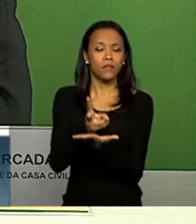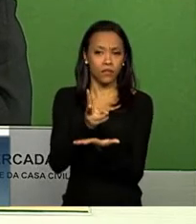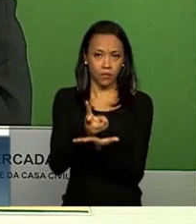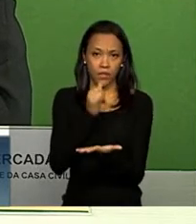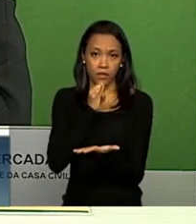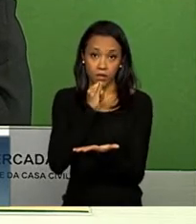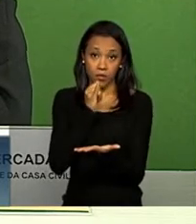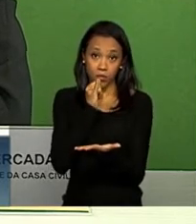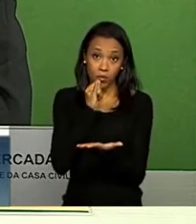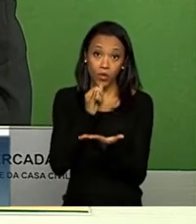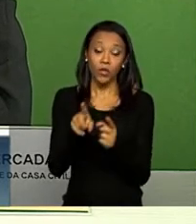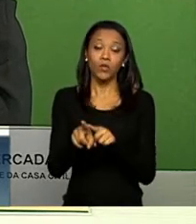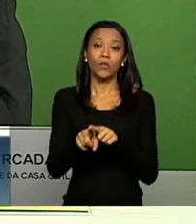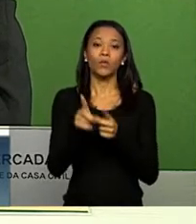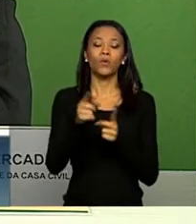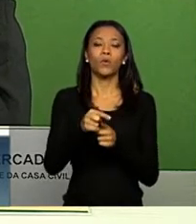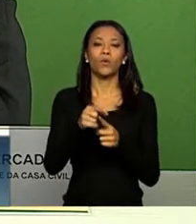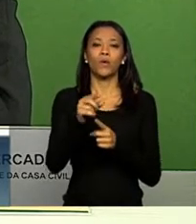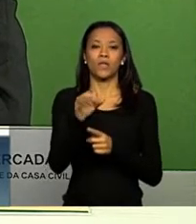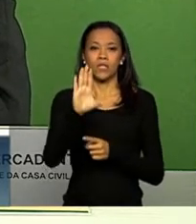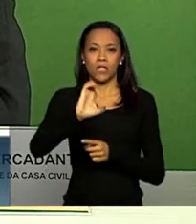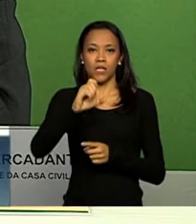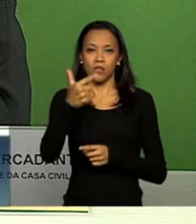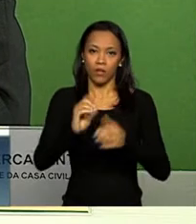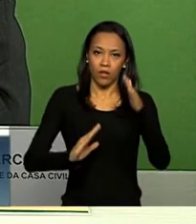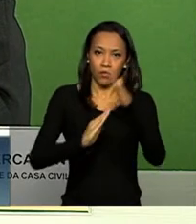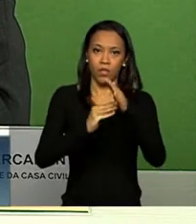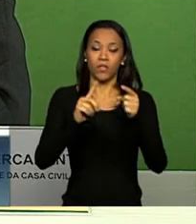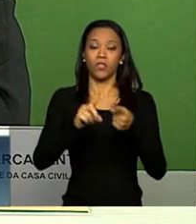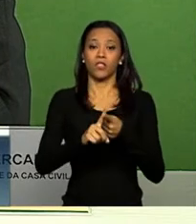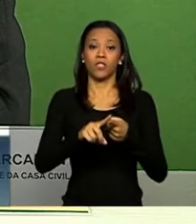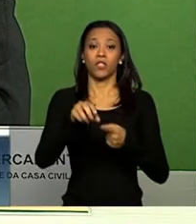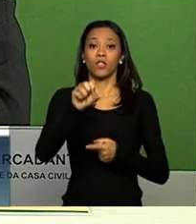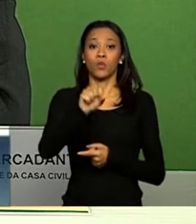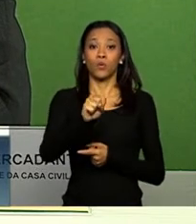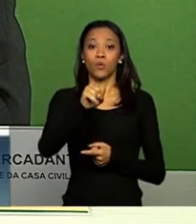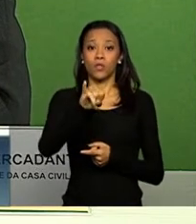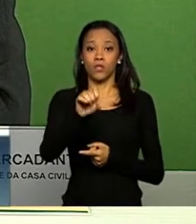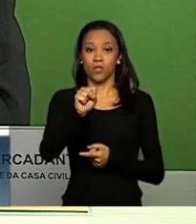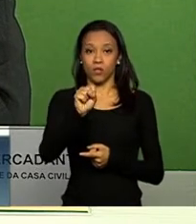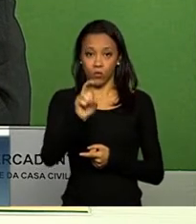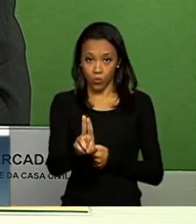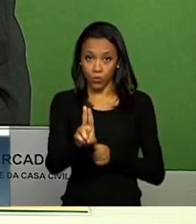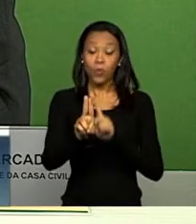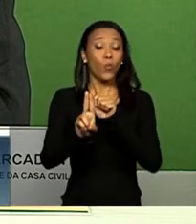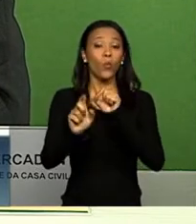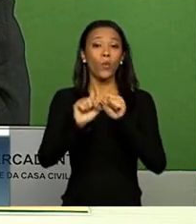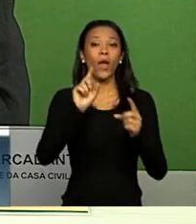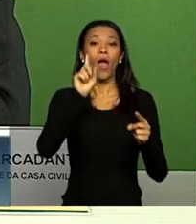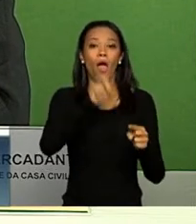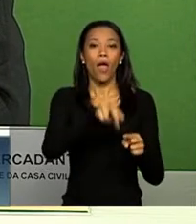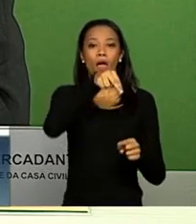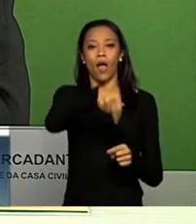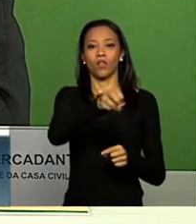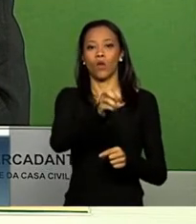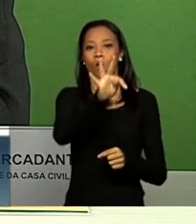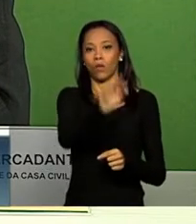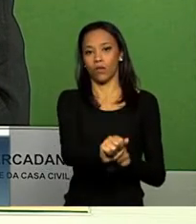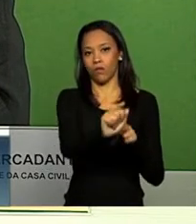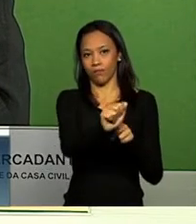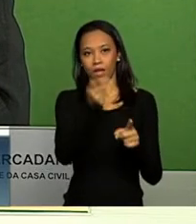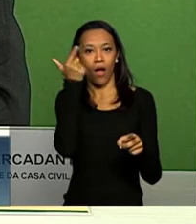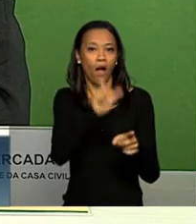no ProUni, no Ciência Sem Fronteira, é a nota, é a meritocracia que vai estabelecer o acesso ao